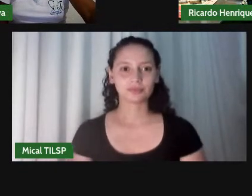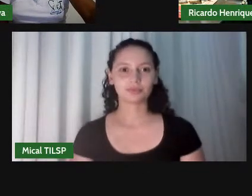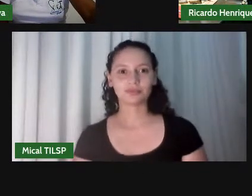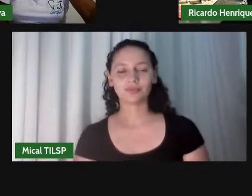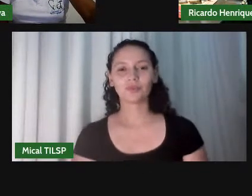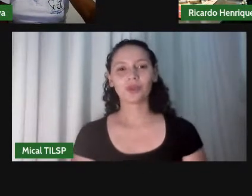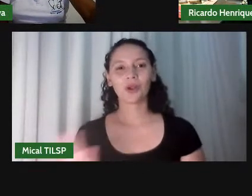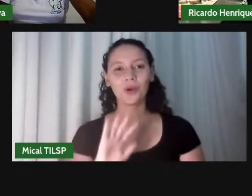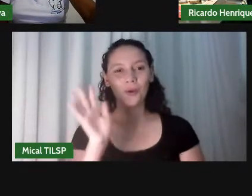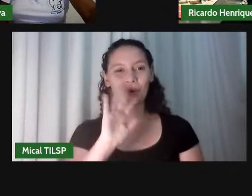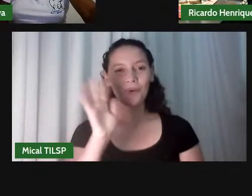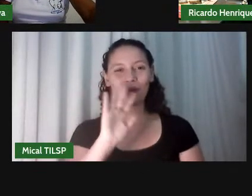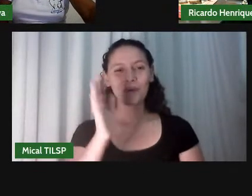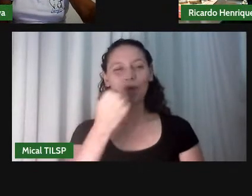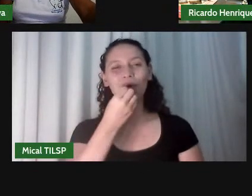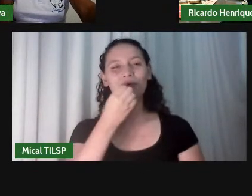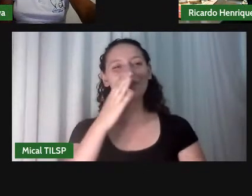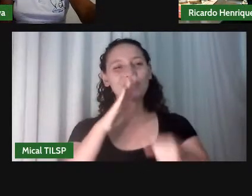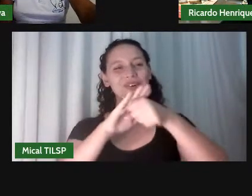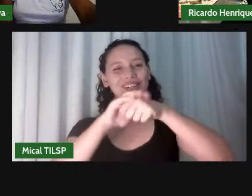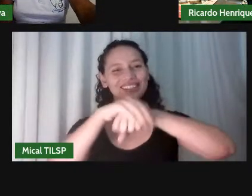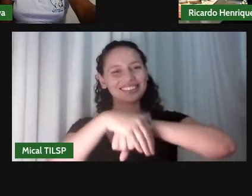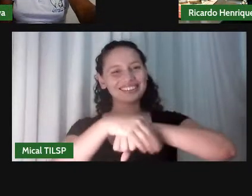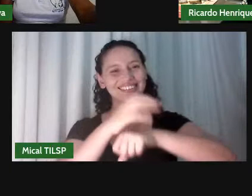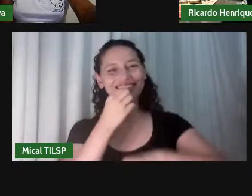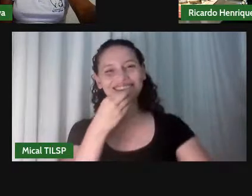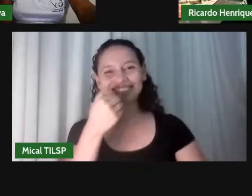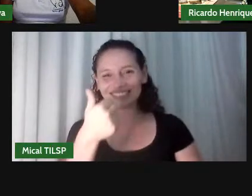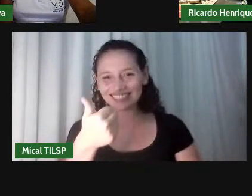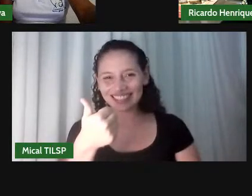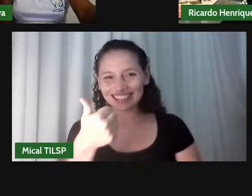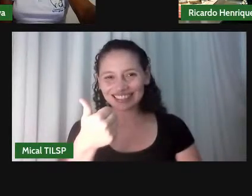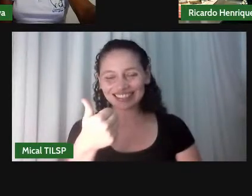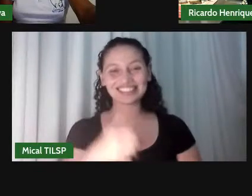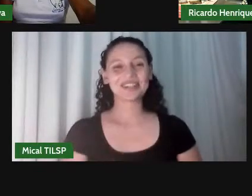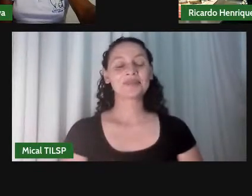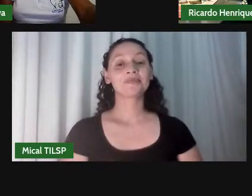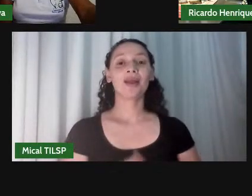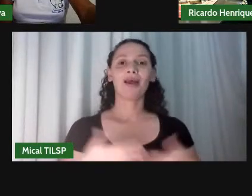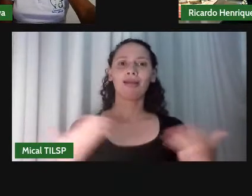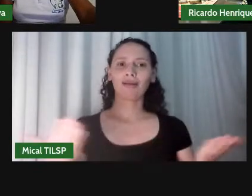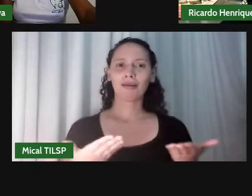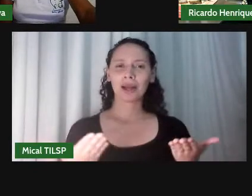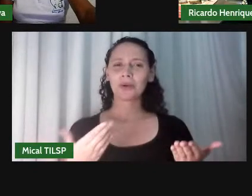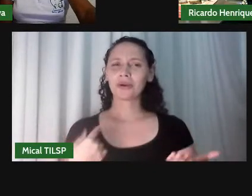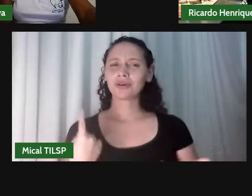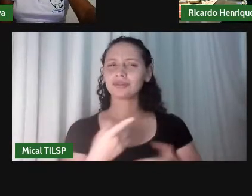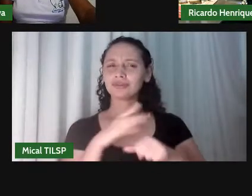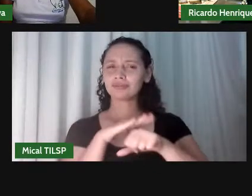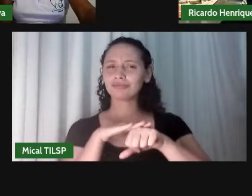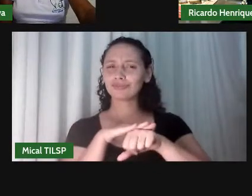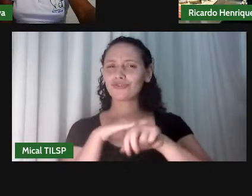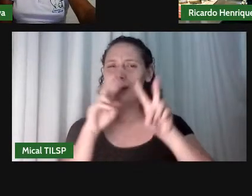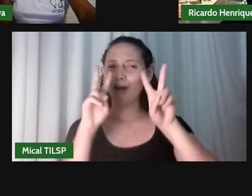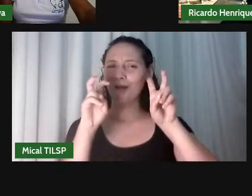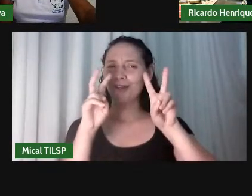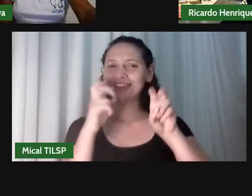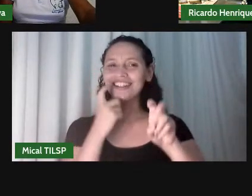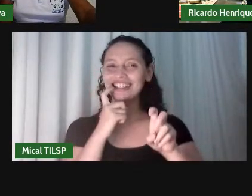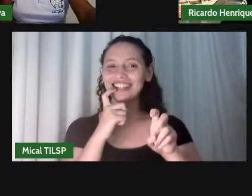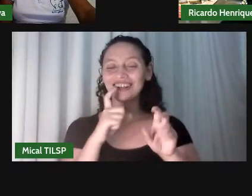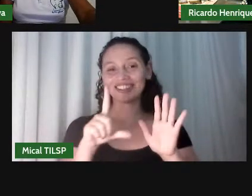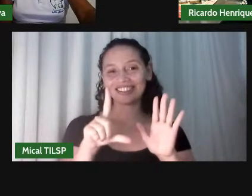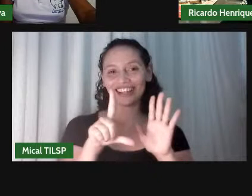Oi, boa noite, tudo bem? Então, vamos bater um papo um pouquinho sobre o odonto legal. Muito obrigada aí ao